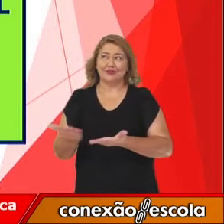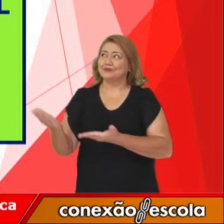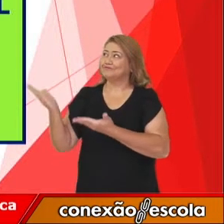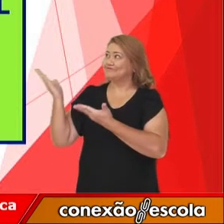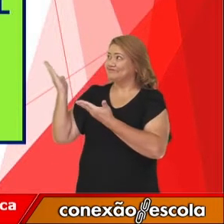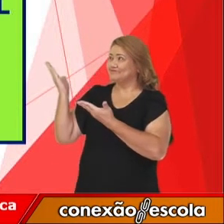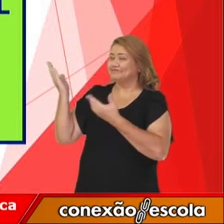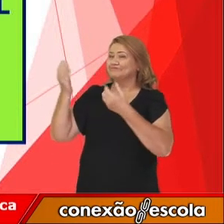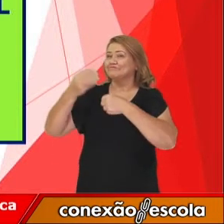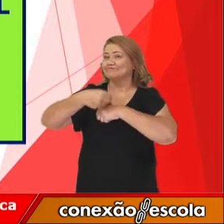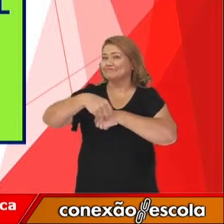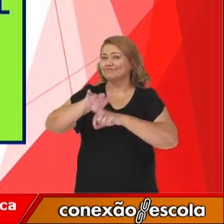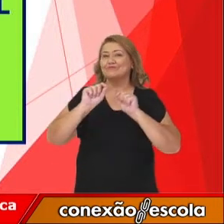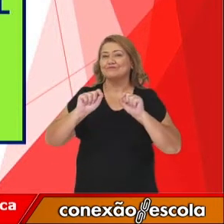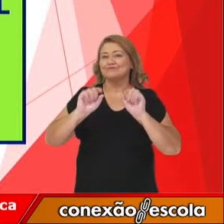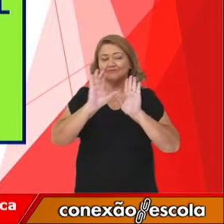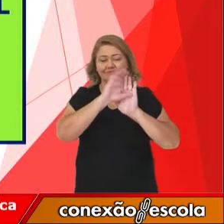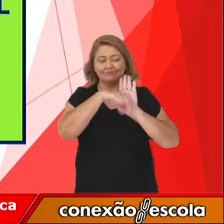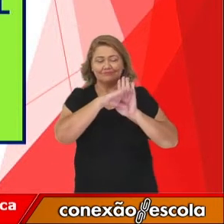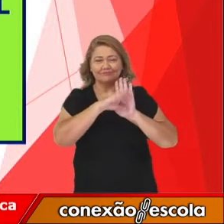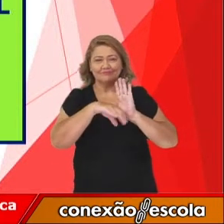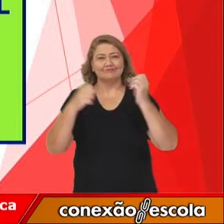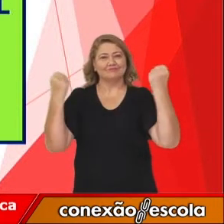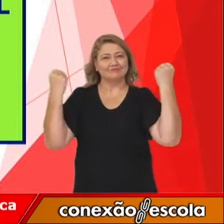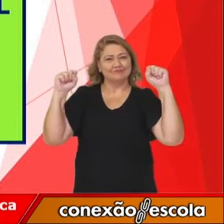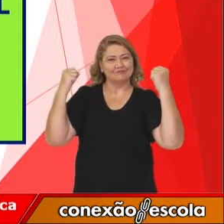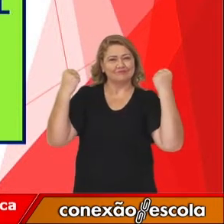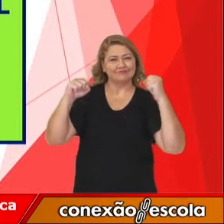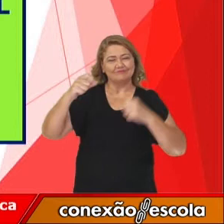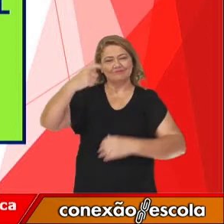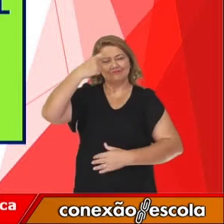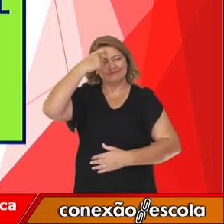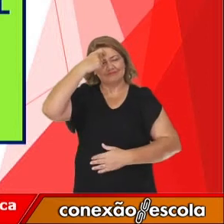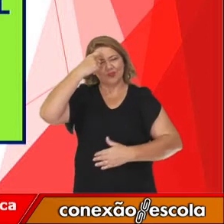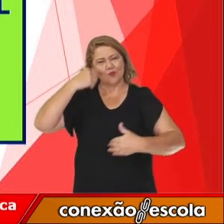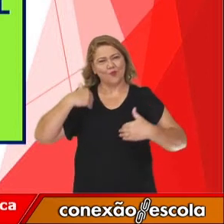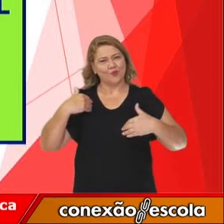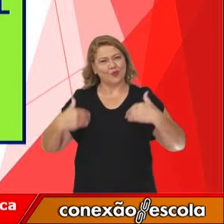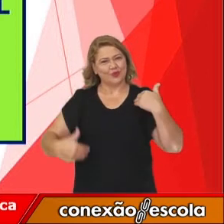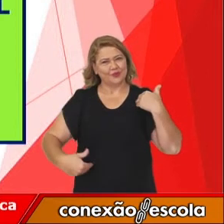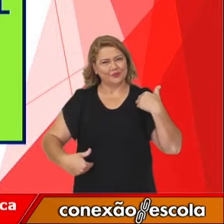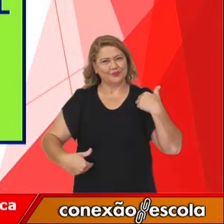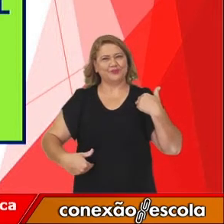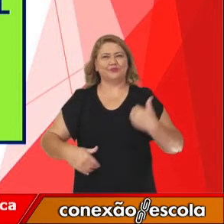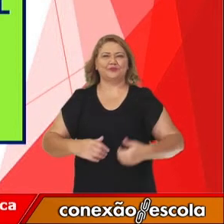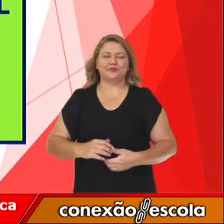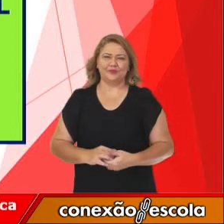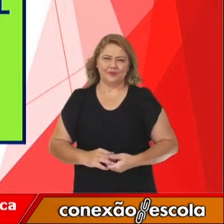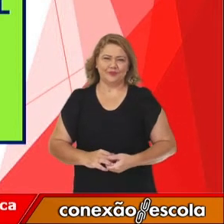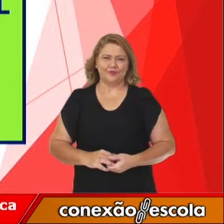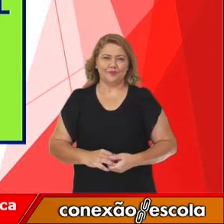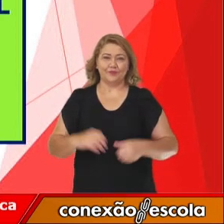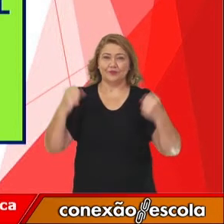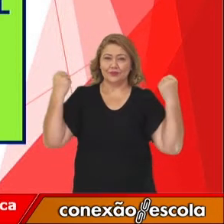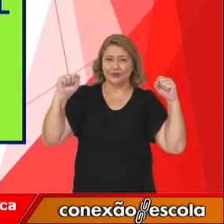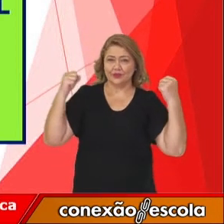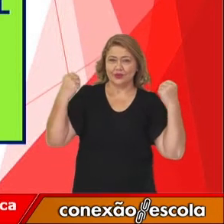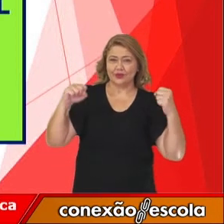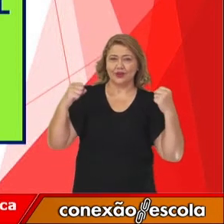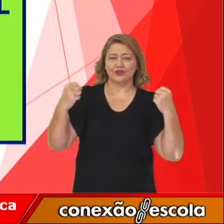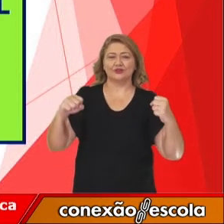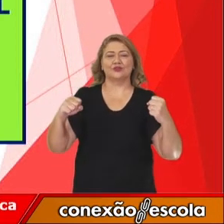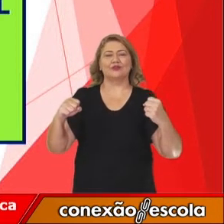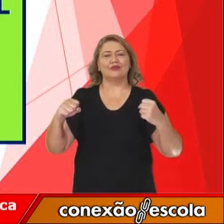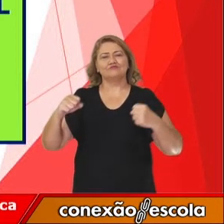para vocês o conceito de ginástica de conscientização corporal a ginástica de conscientização